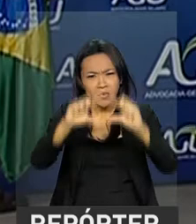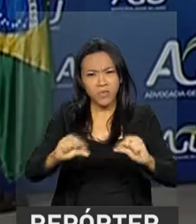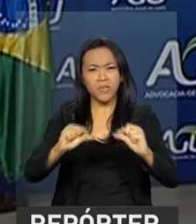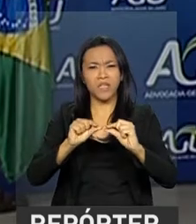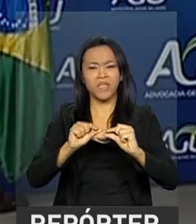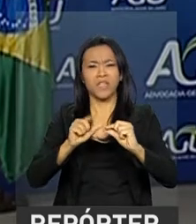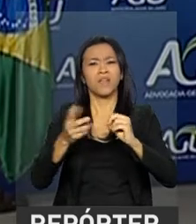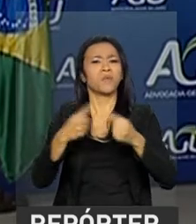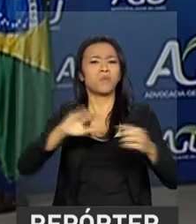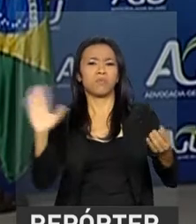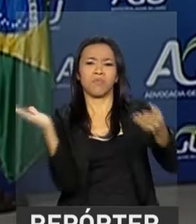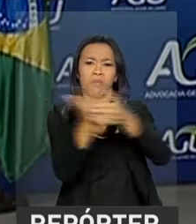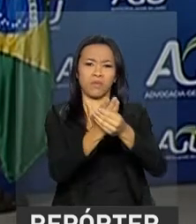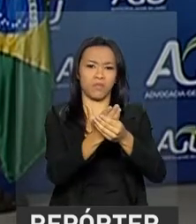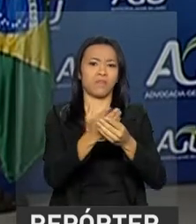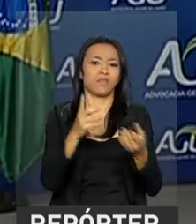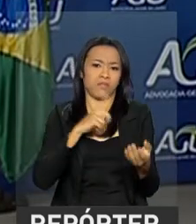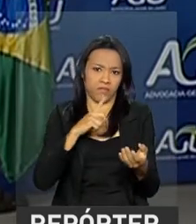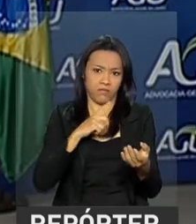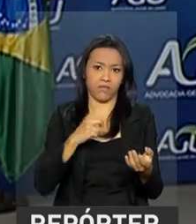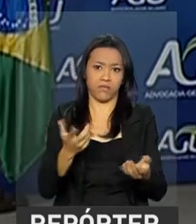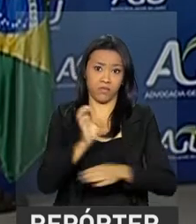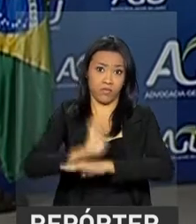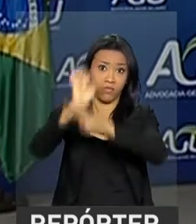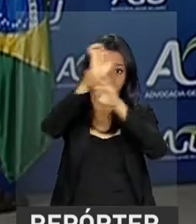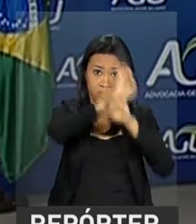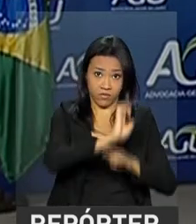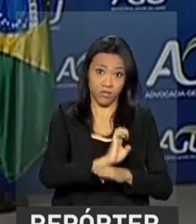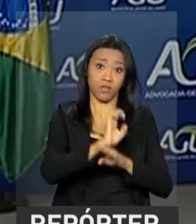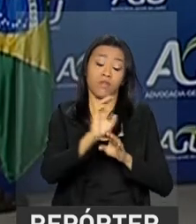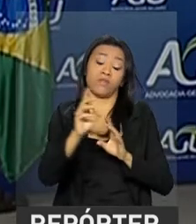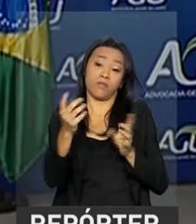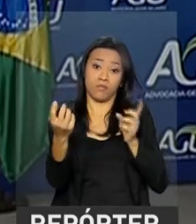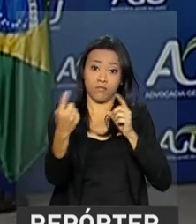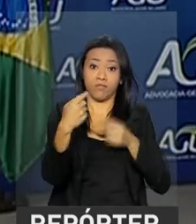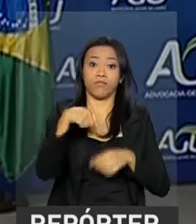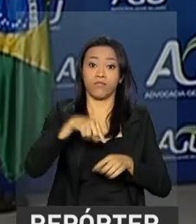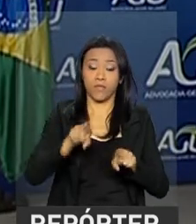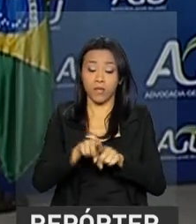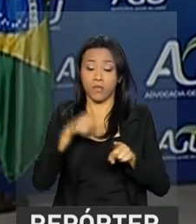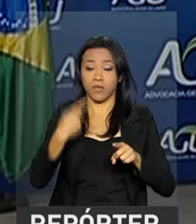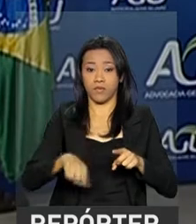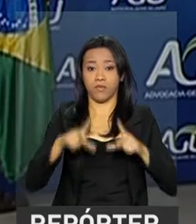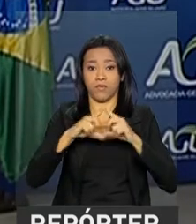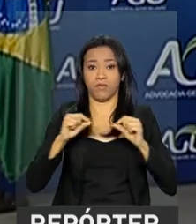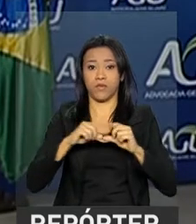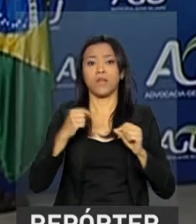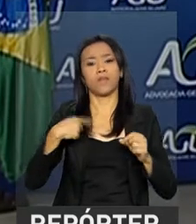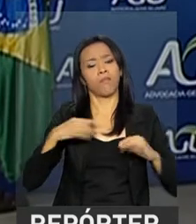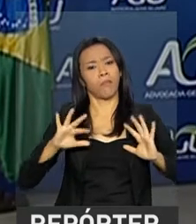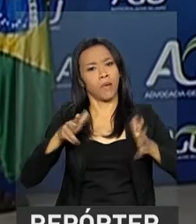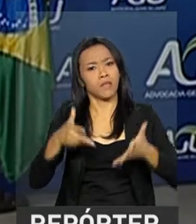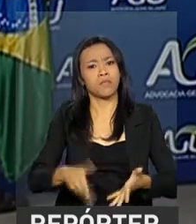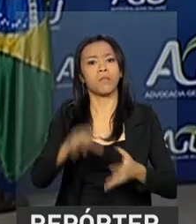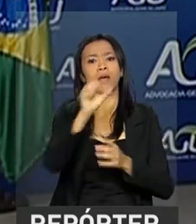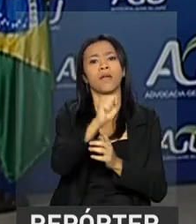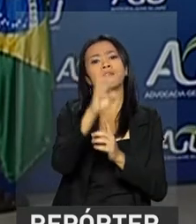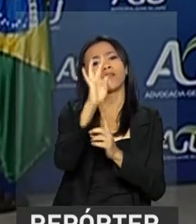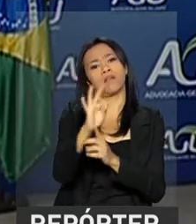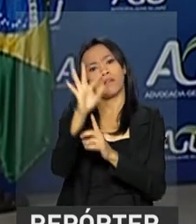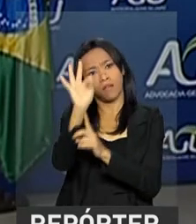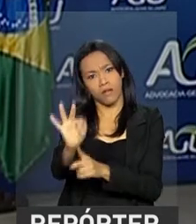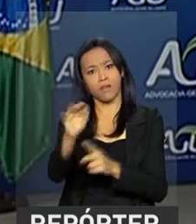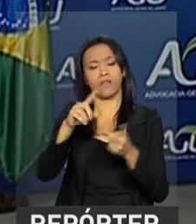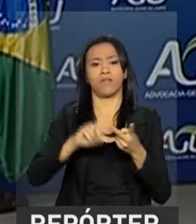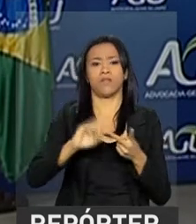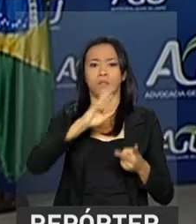estados. Como você falou, viu, Carol, o presidente Michel Temer participa dessa cerimônia, também participa a presidente do Supremo Tribunal Federal, ministra Carmen